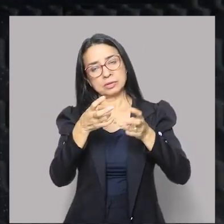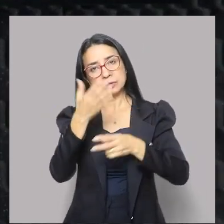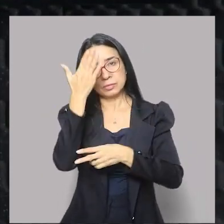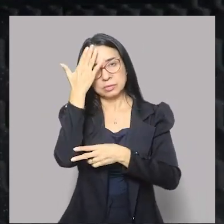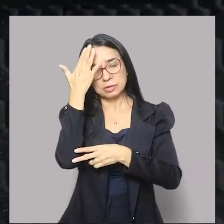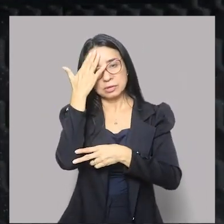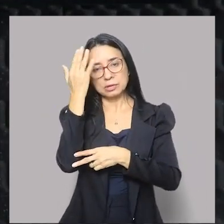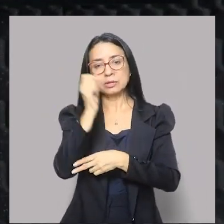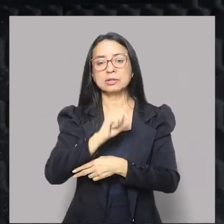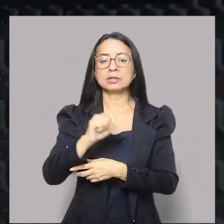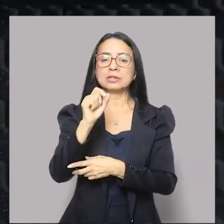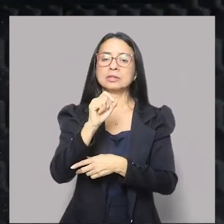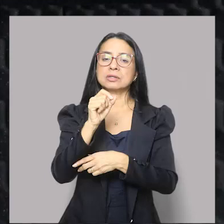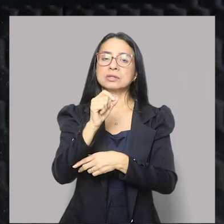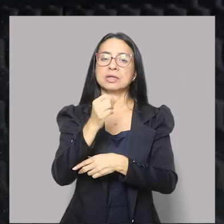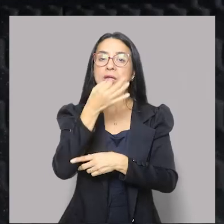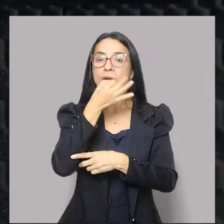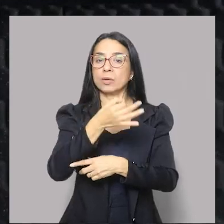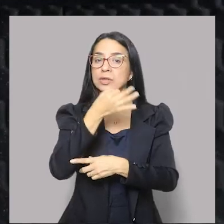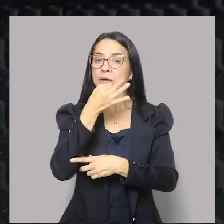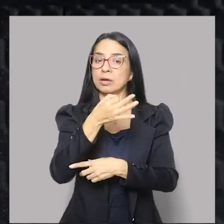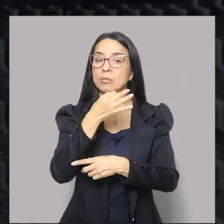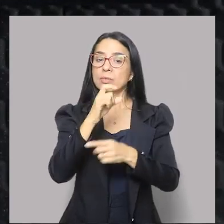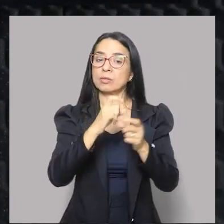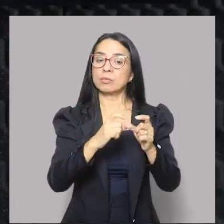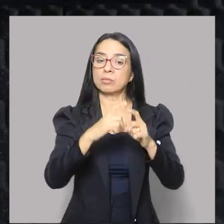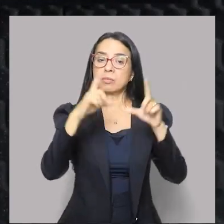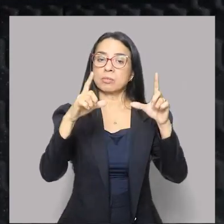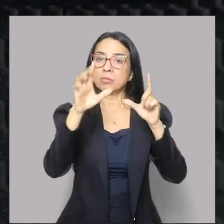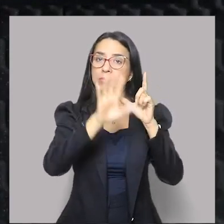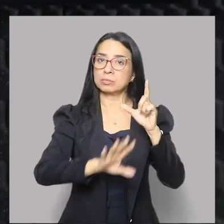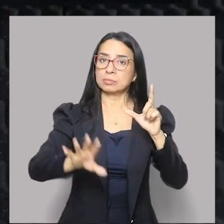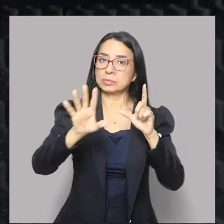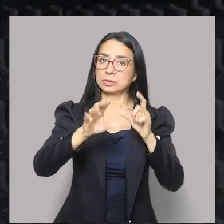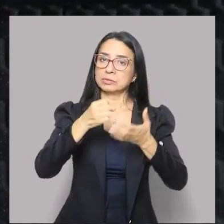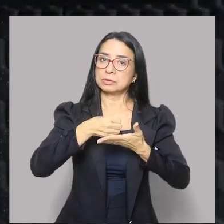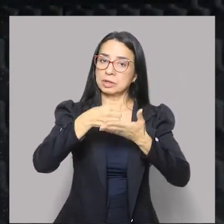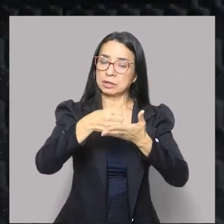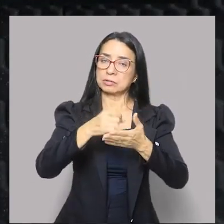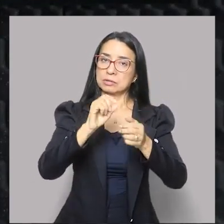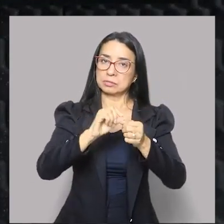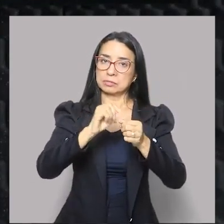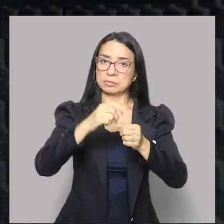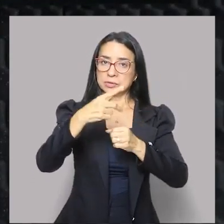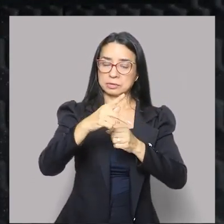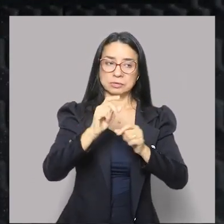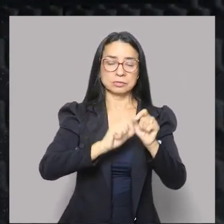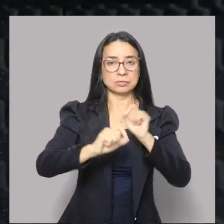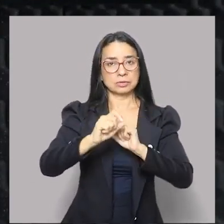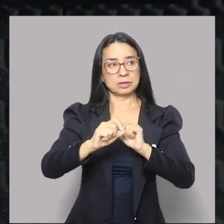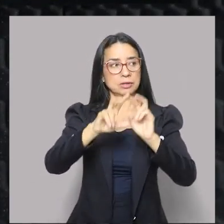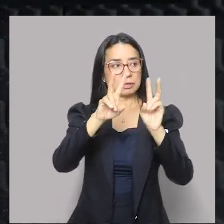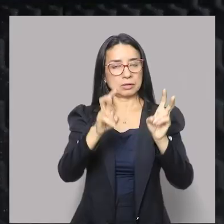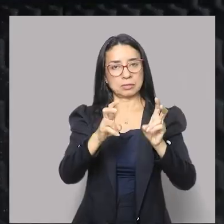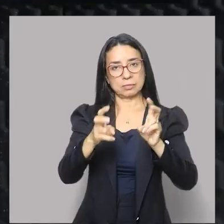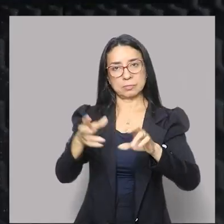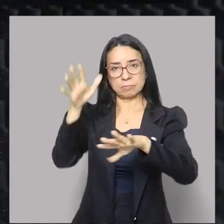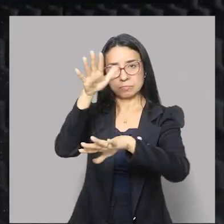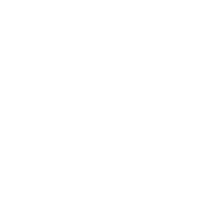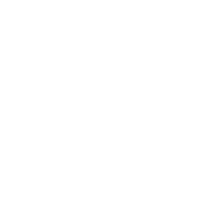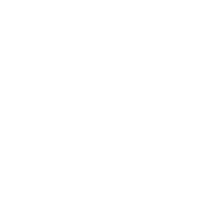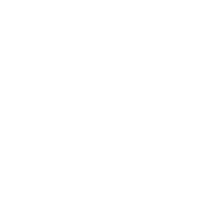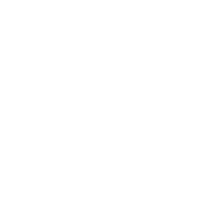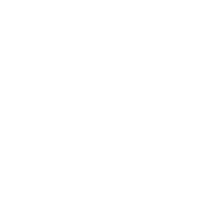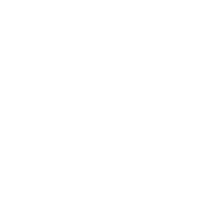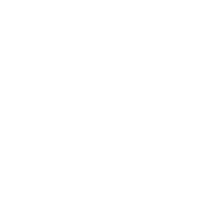entender os macroargumentos no geral vai ajudar você a fazer qualquer tema que esteja incluso dentro desse eixo.